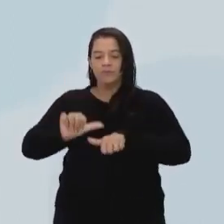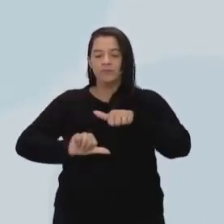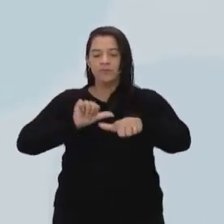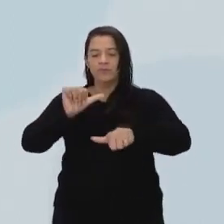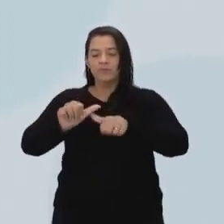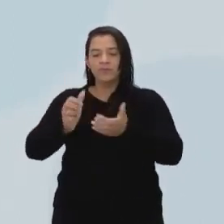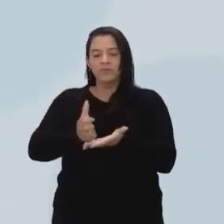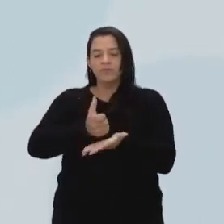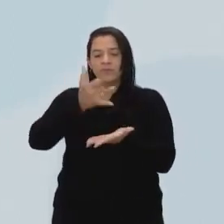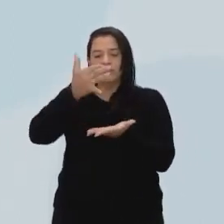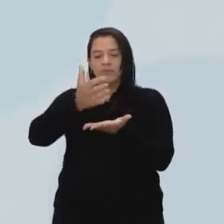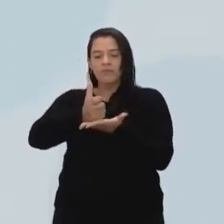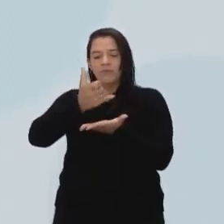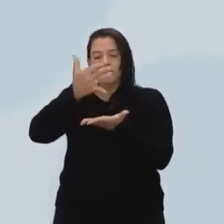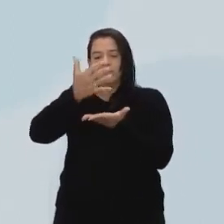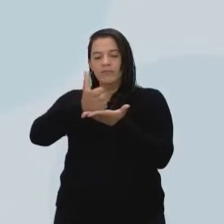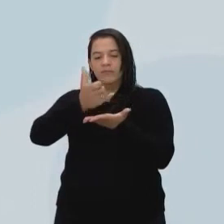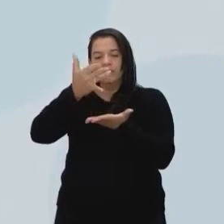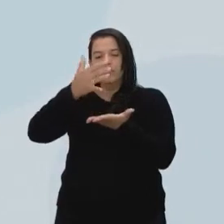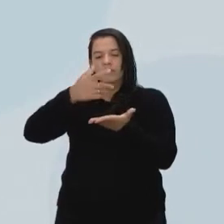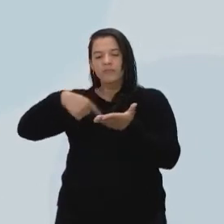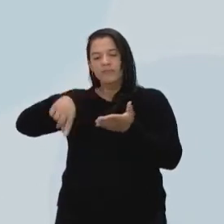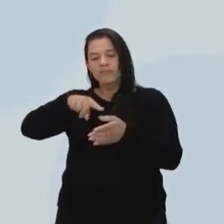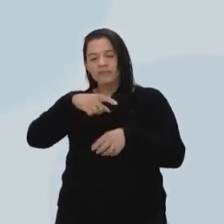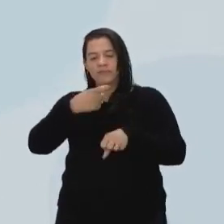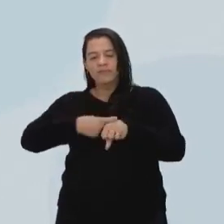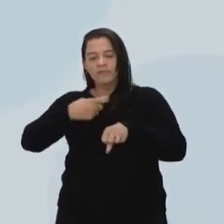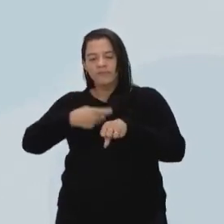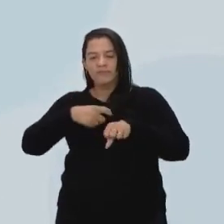cal, que ainda é um material sólido, porém,